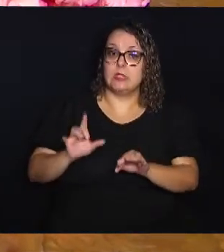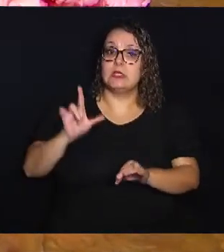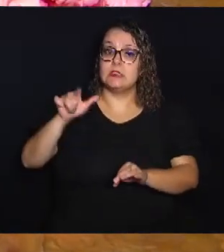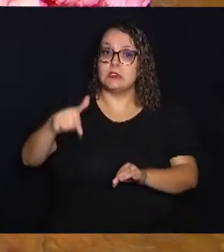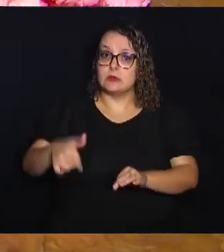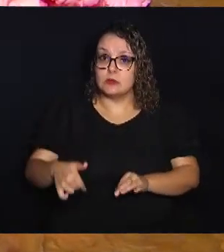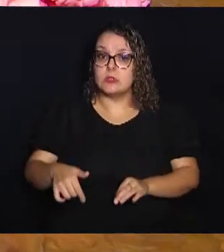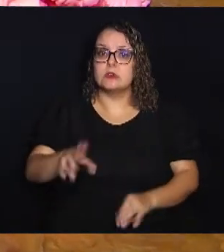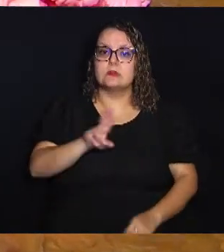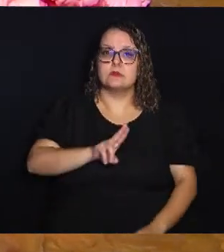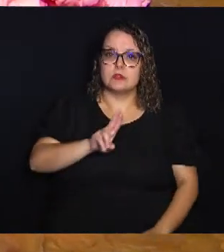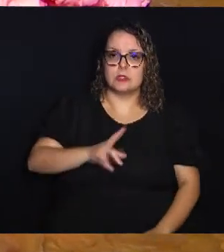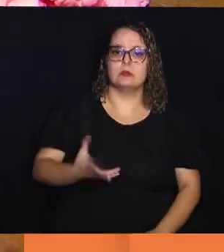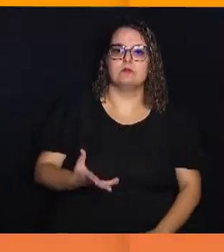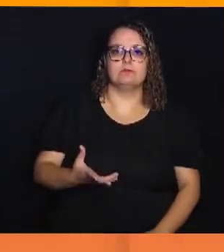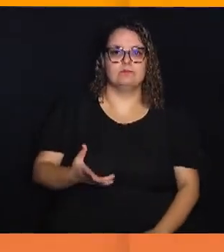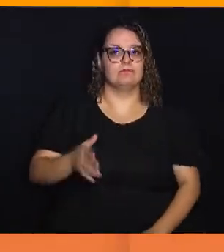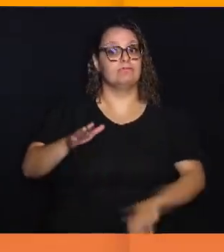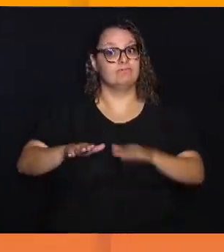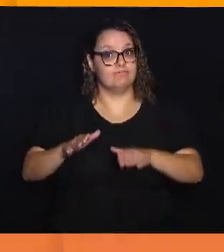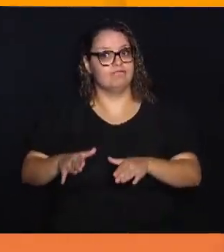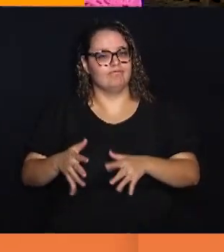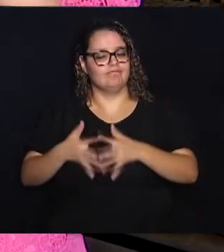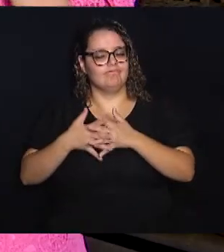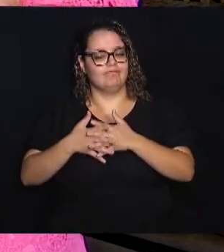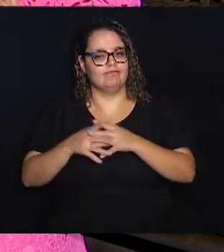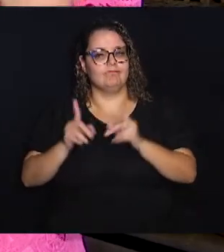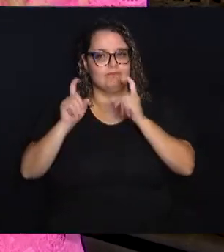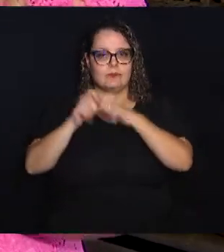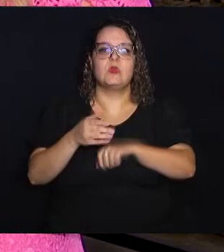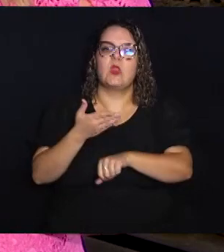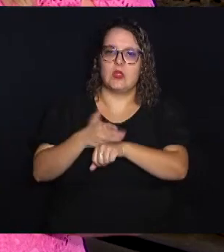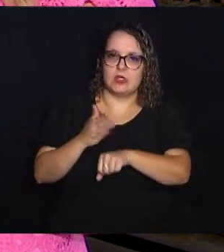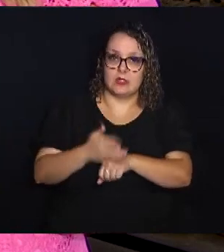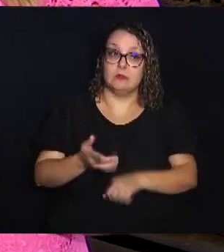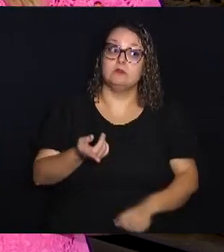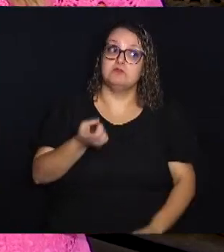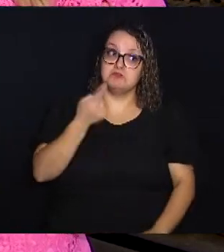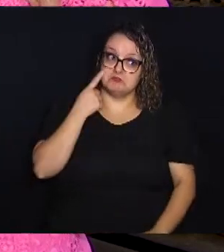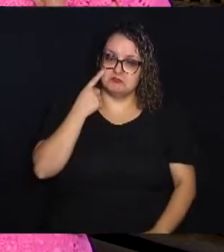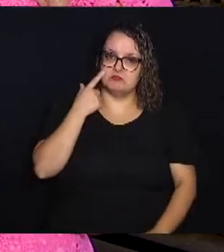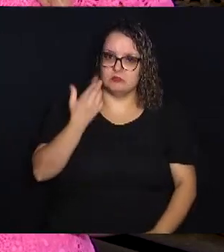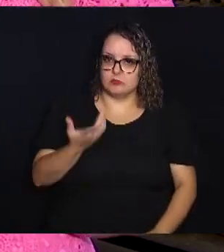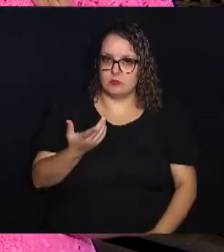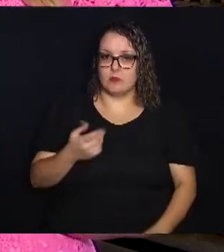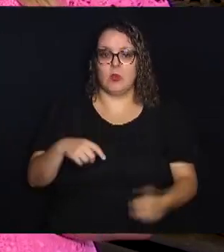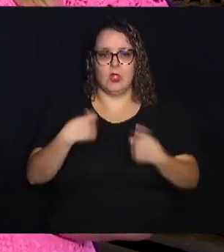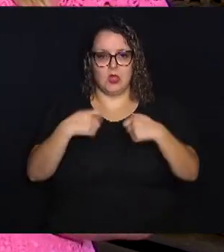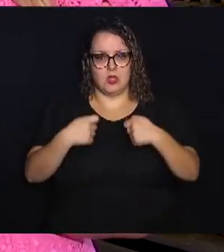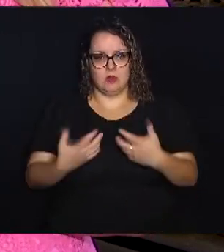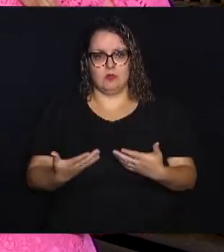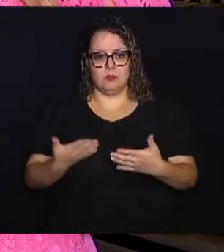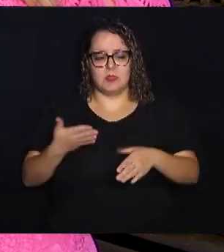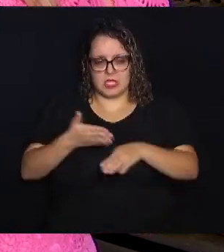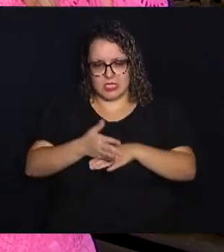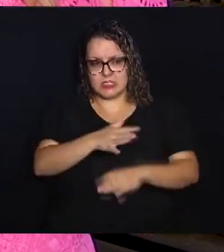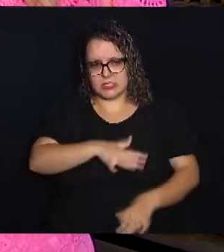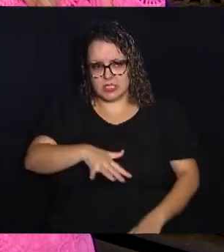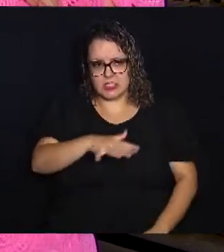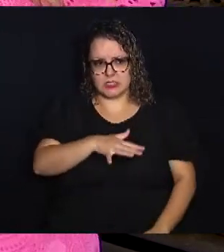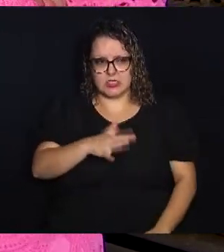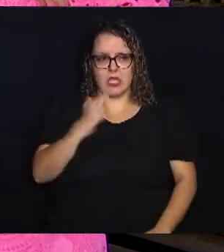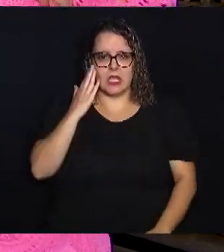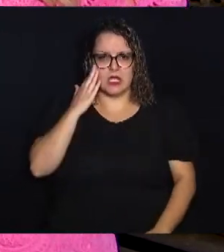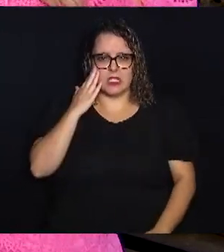mas depois que você vai replicar, às vezes não dá tudo certo. Então é muito treino. Pois é, e é preciso assim para entrar